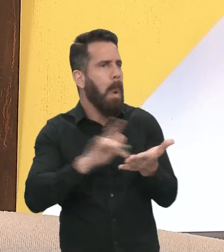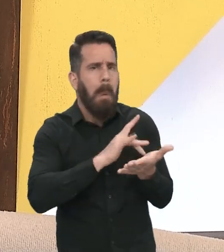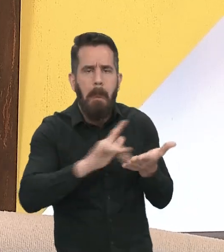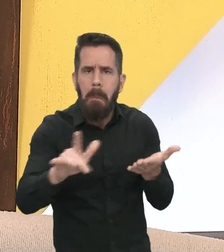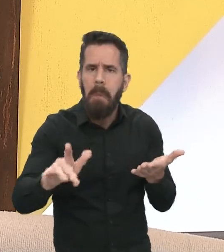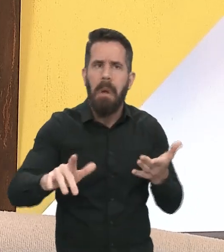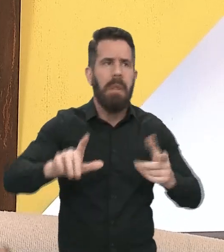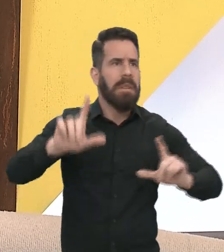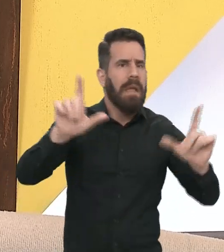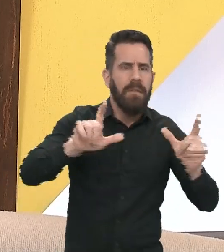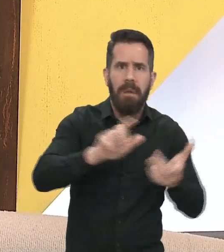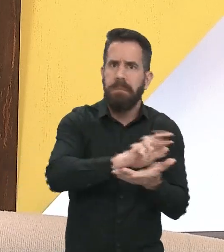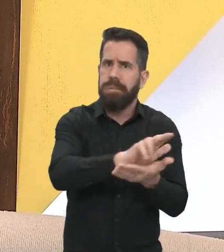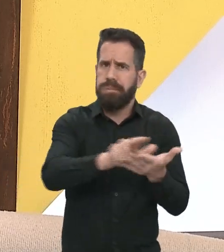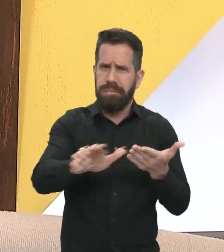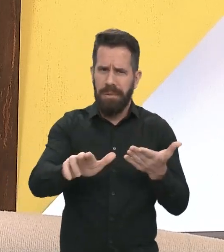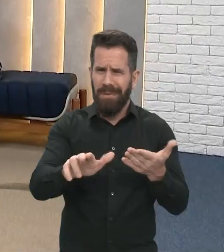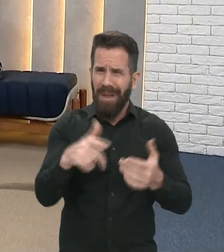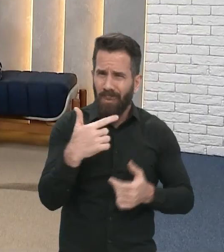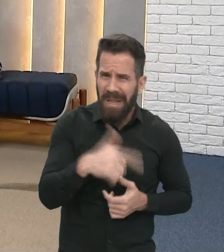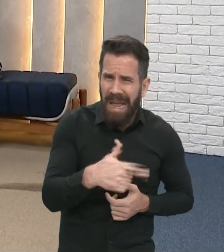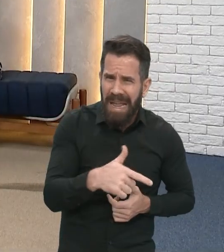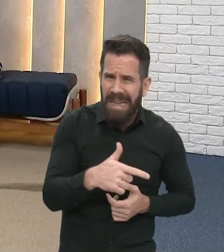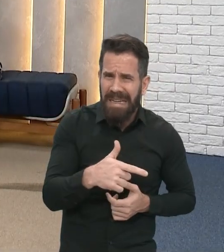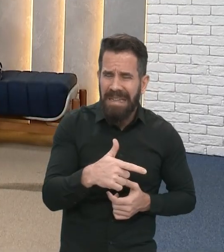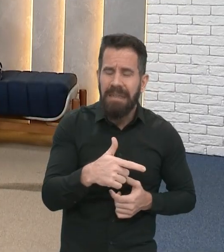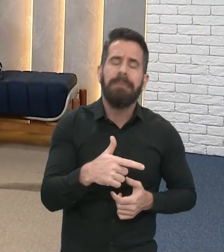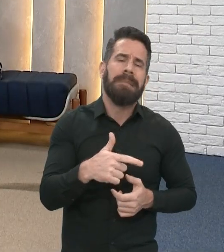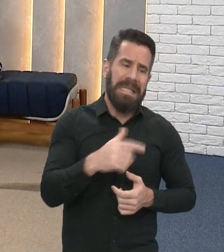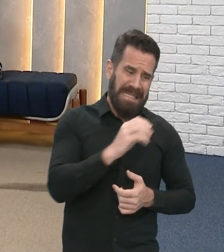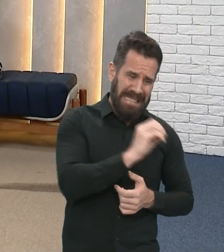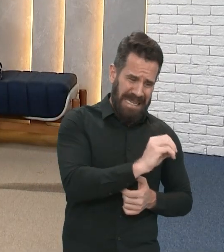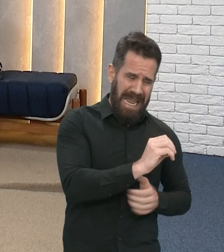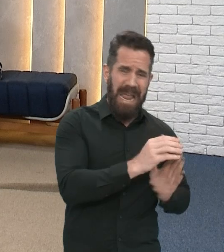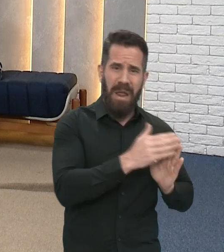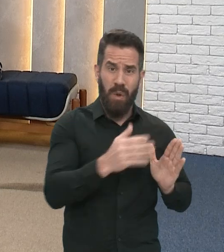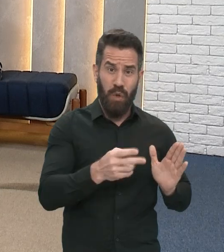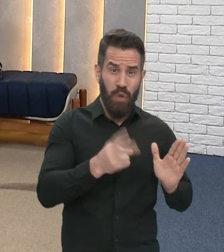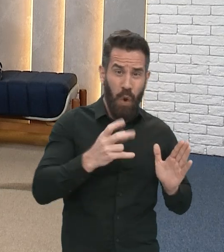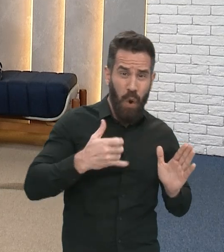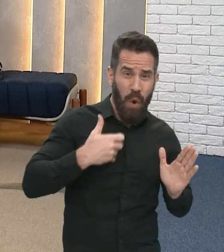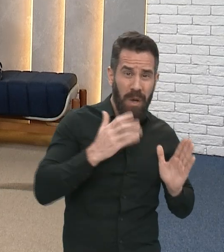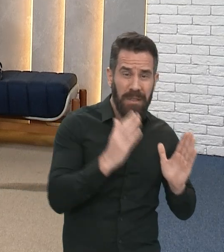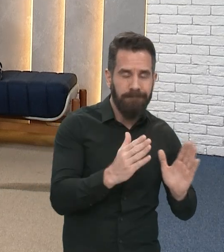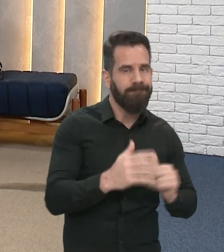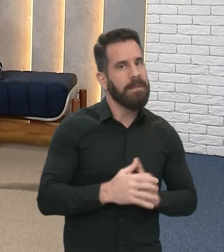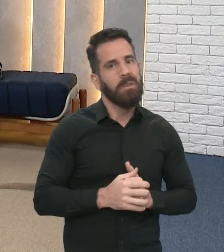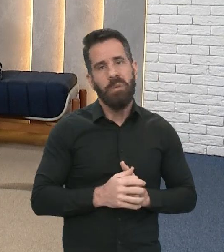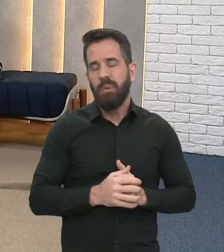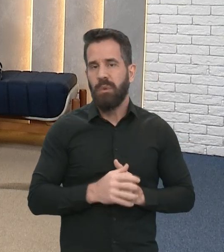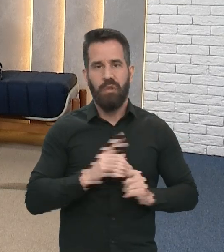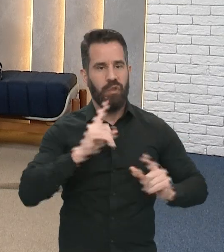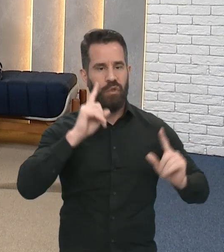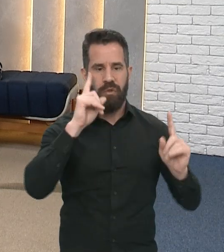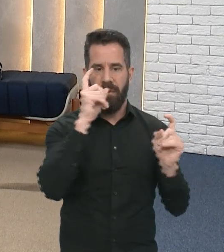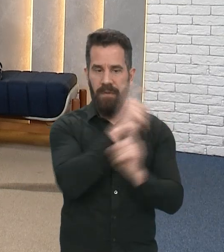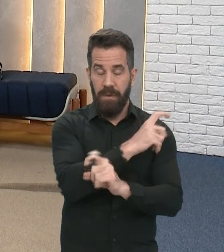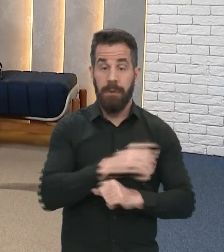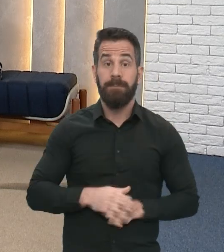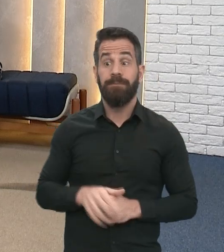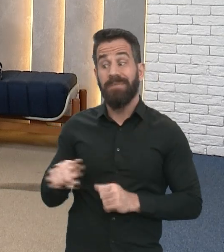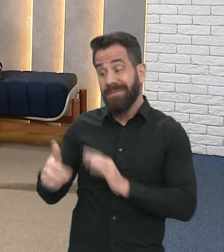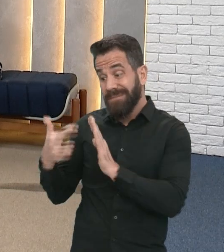Smart TV. Então, o que a gente percebe nos estudos da área é que, embora essas diretrizes elas